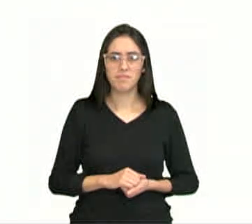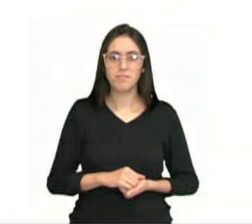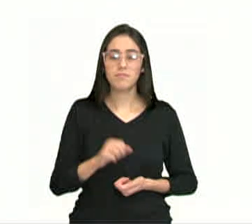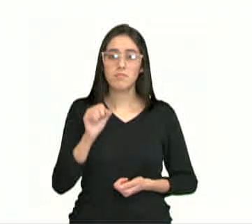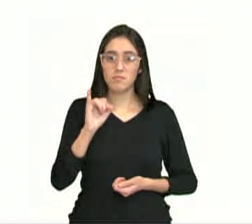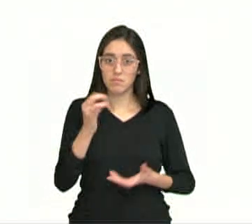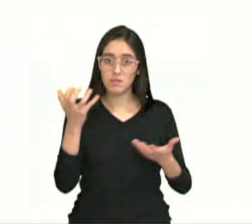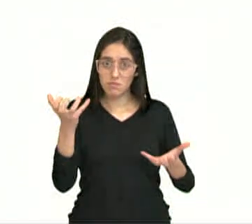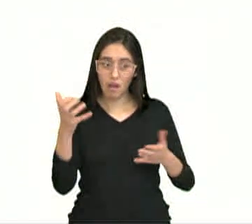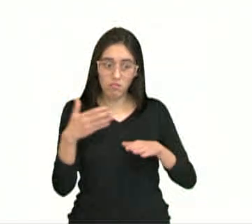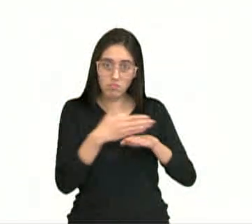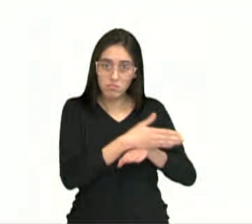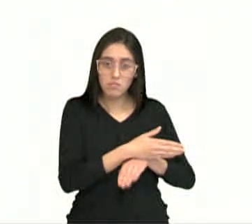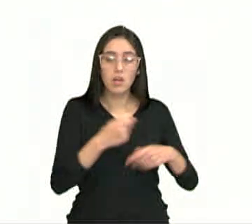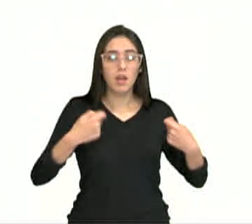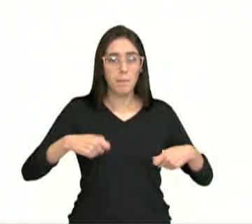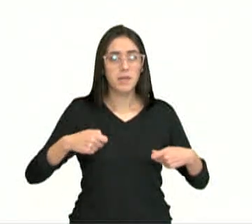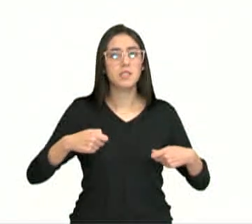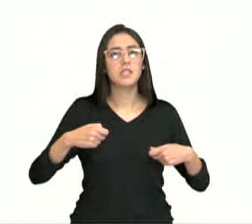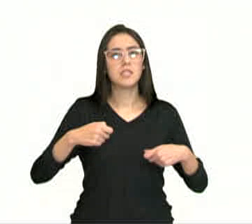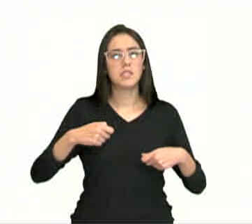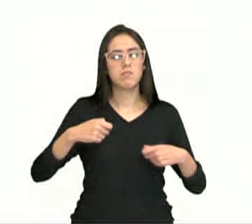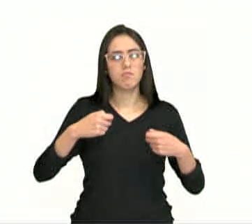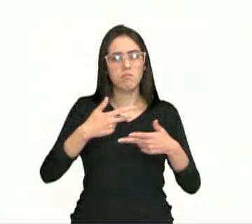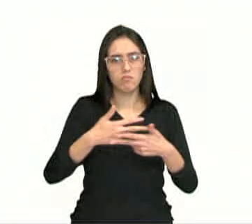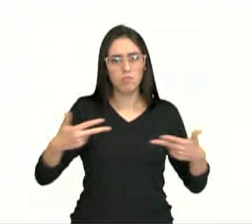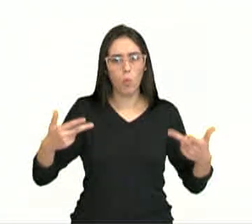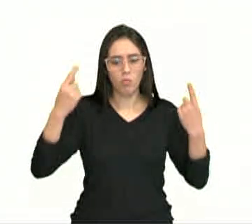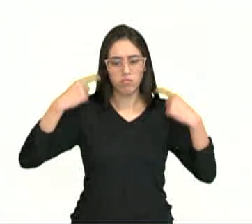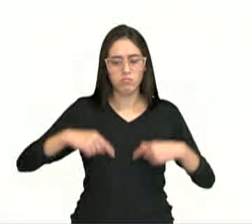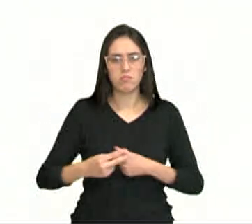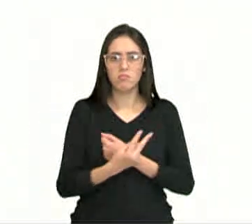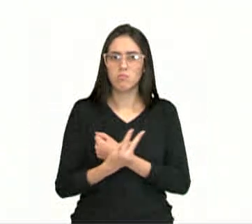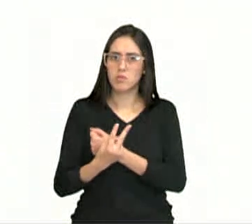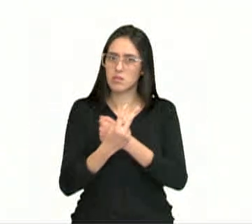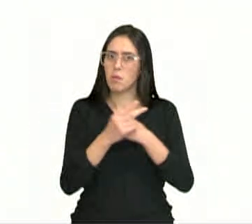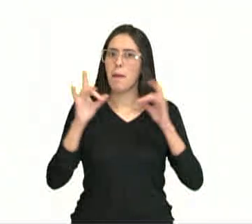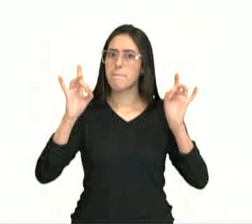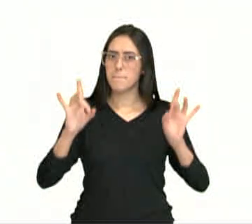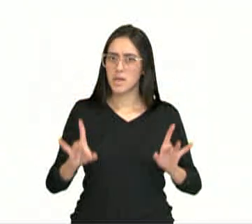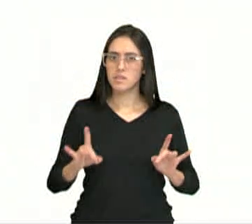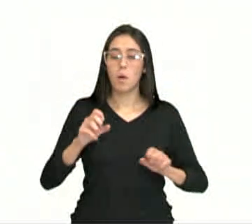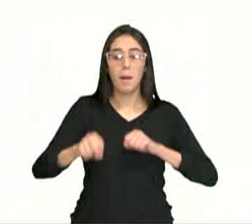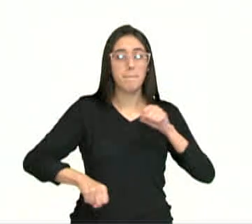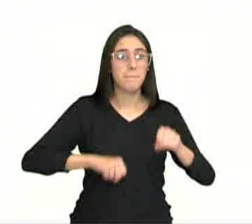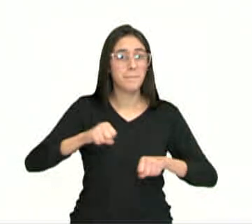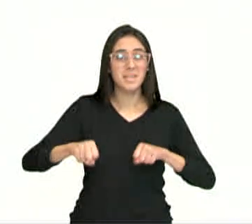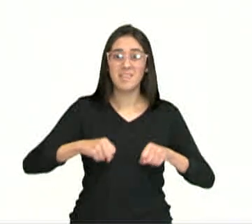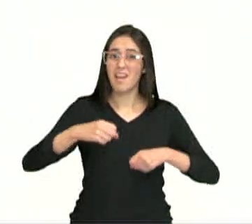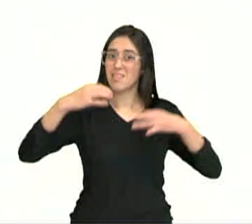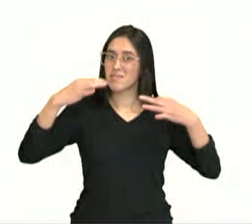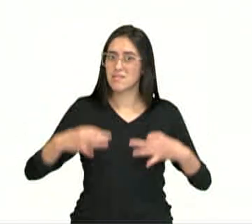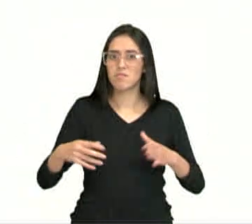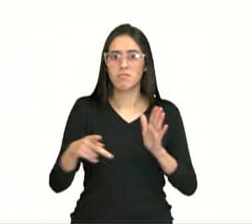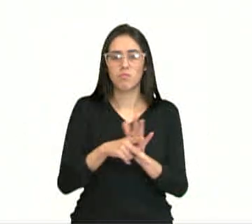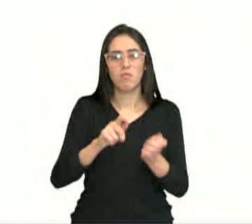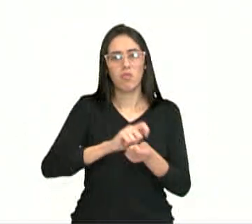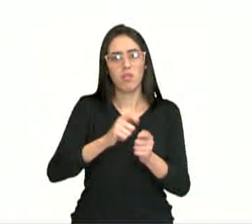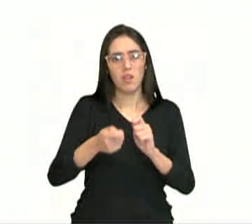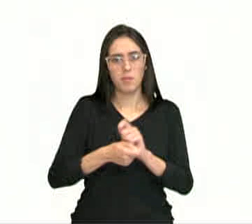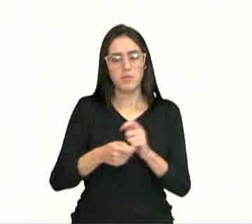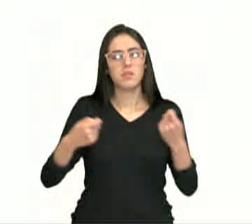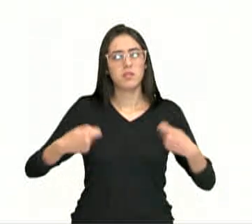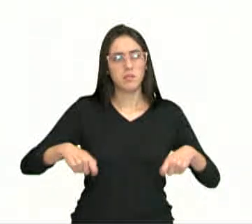é necessário possuir acessórios especiais de proteção e uma bike feita especialmente para essa modalidade, com